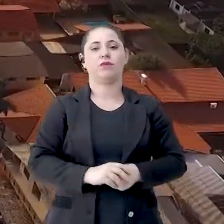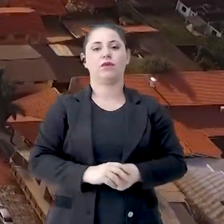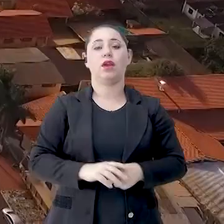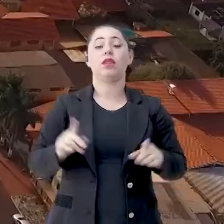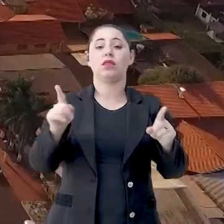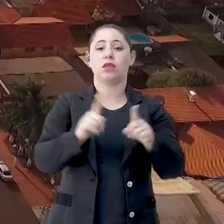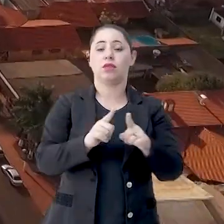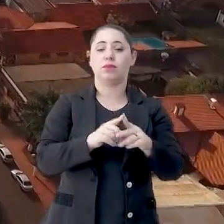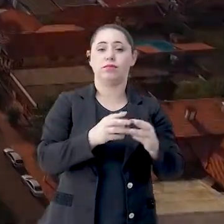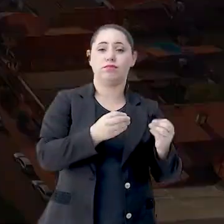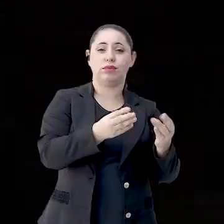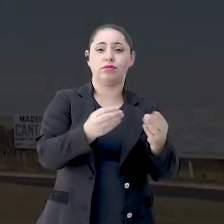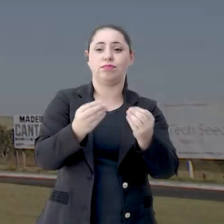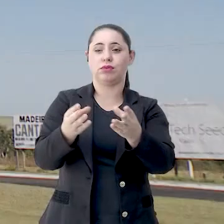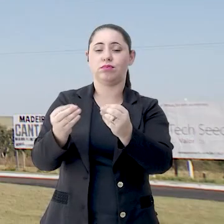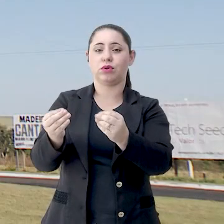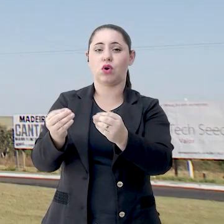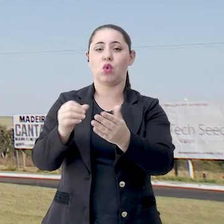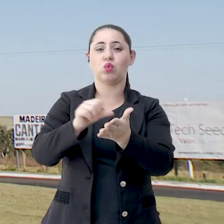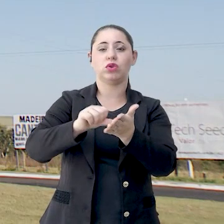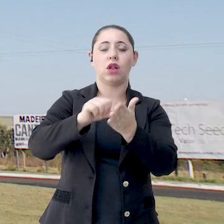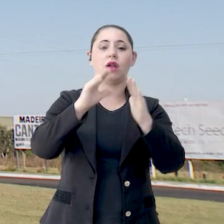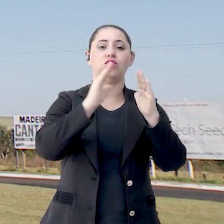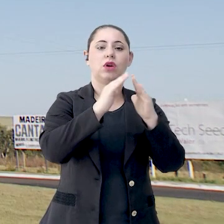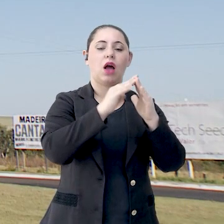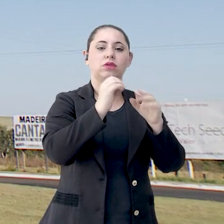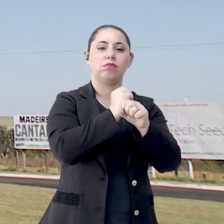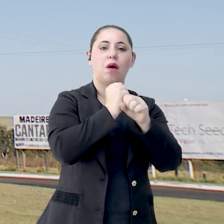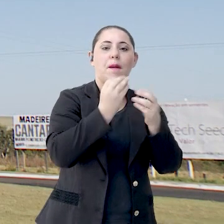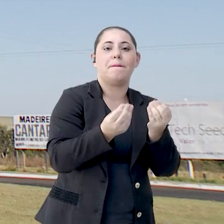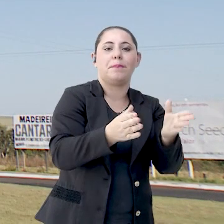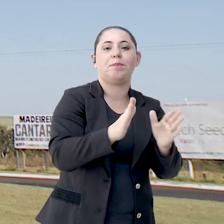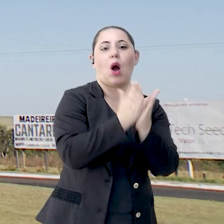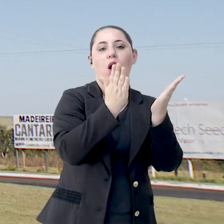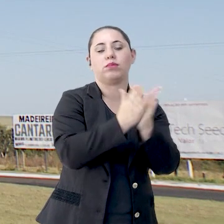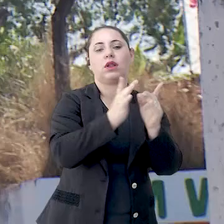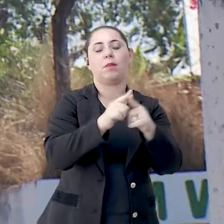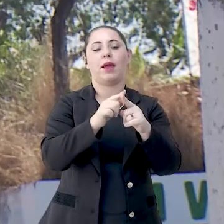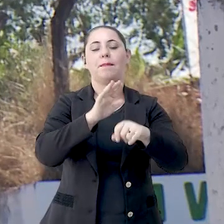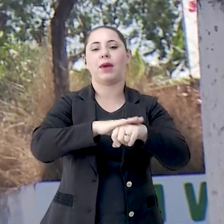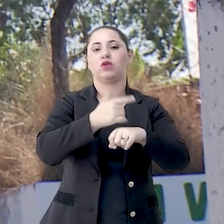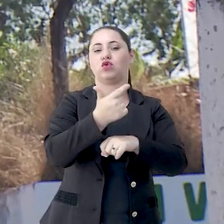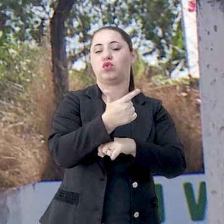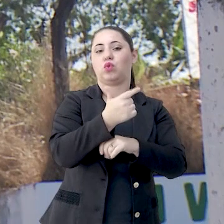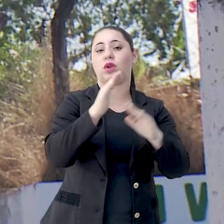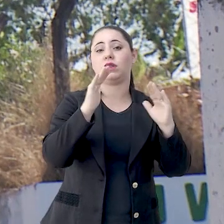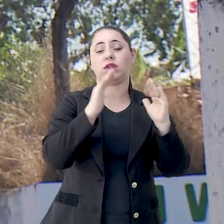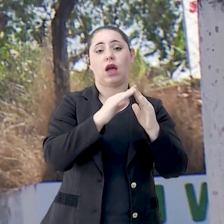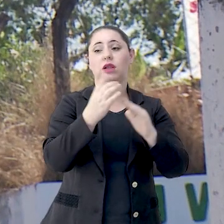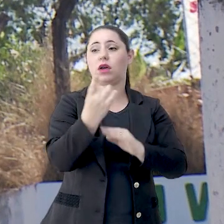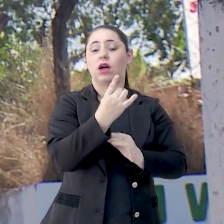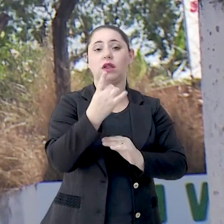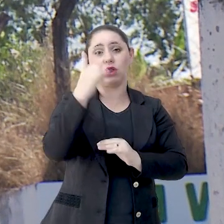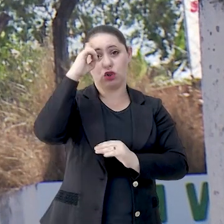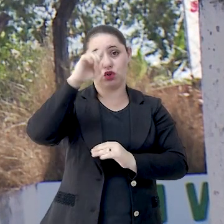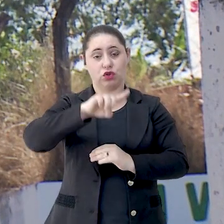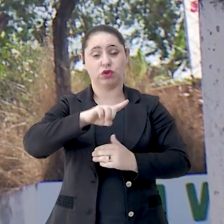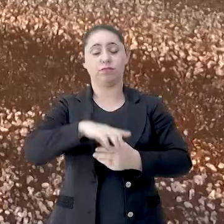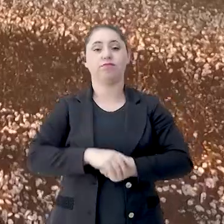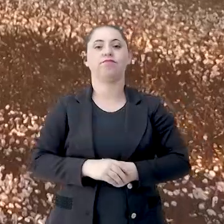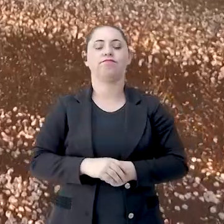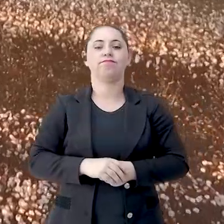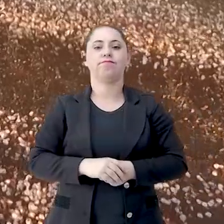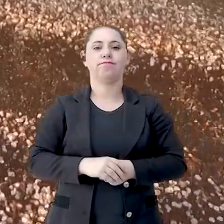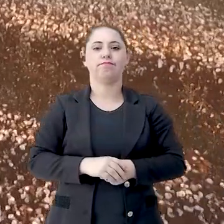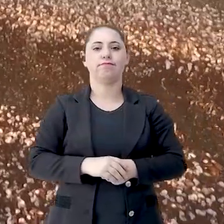mais diversas áreas. Localizada a 390 quilômetros de Campo Grande, Costa Rica é conhecida como